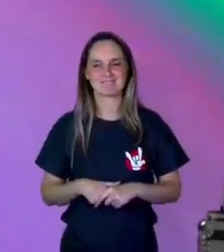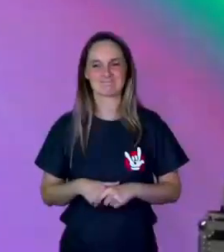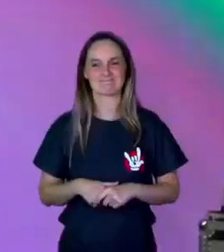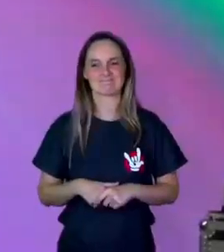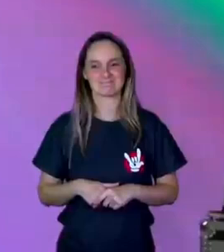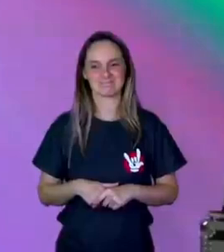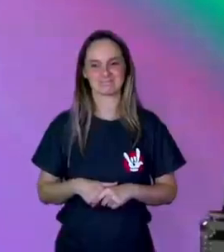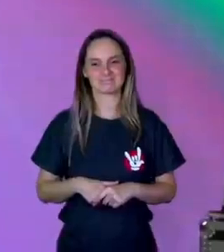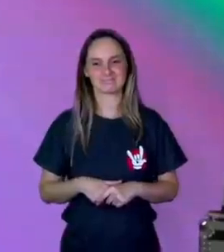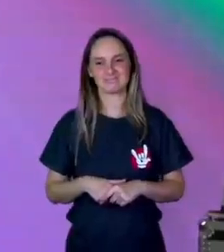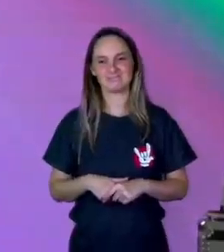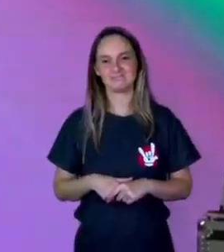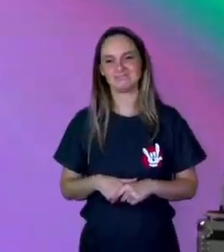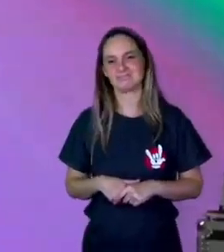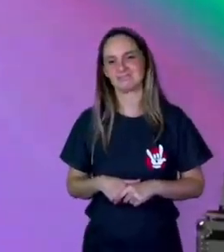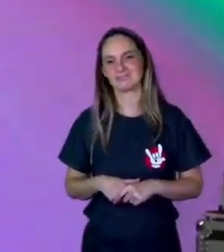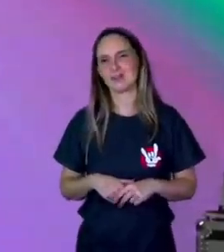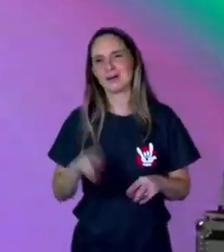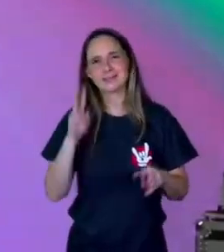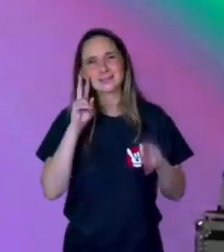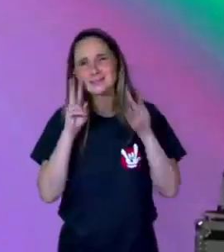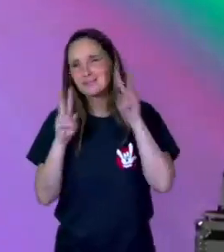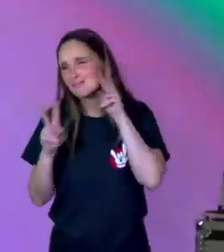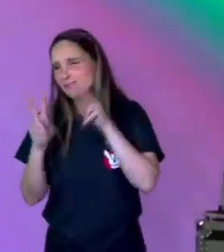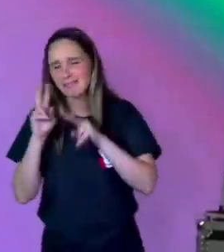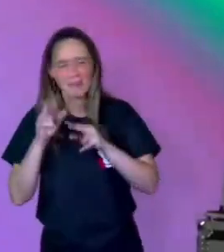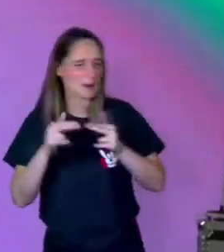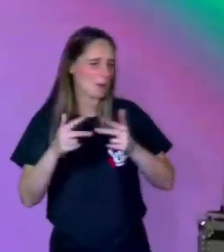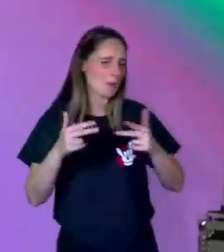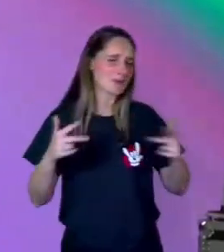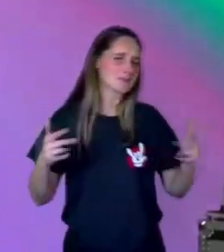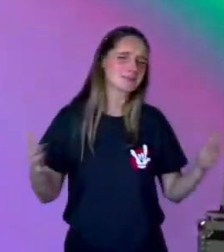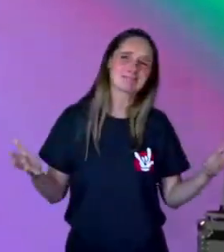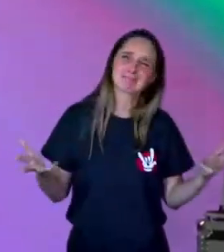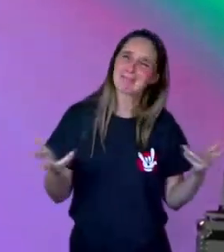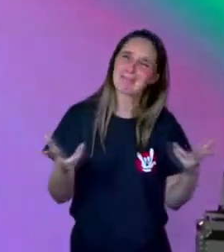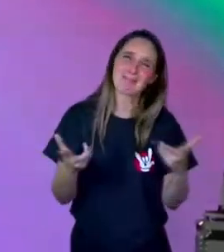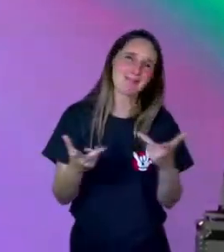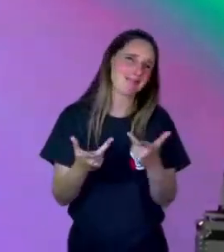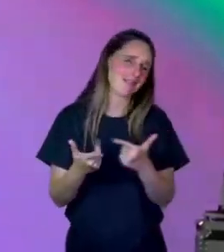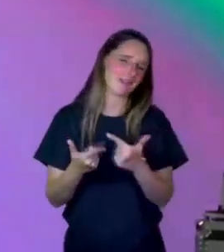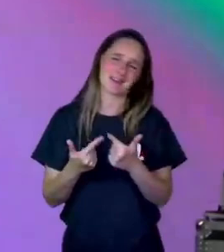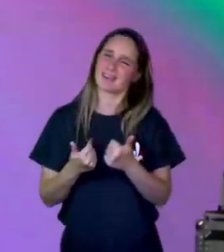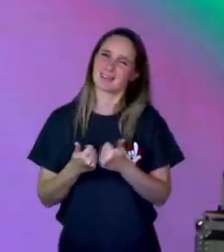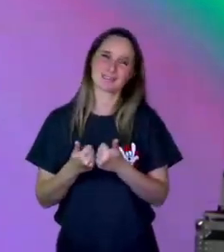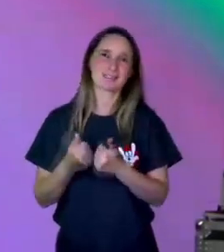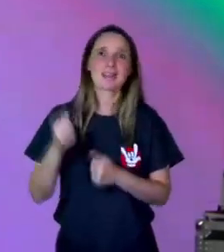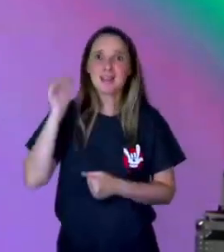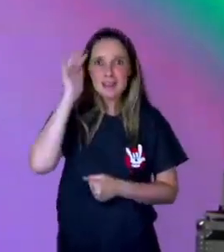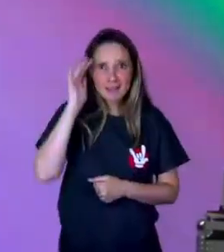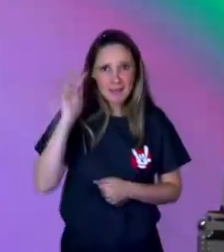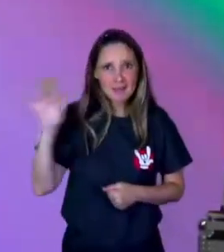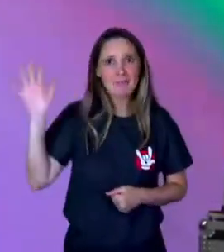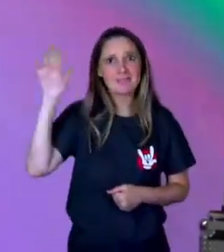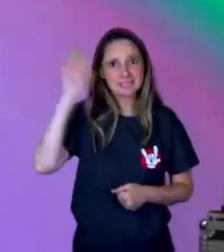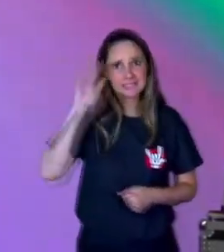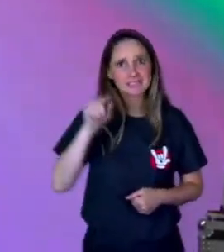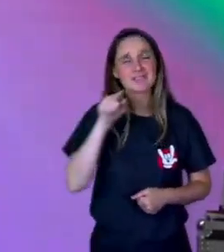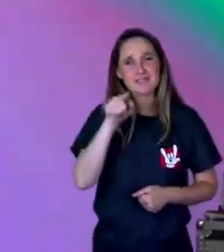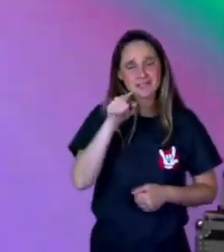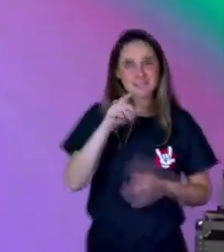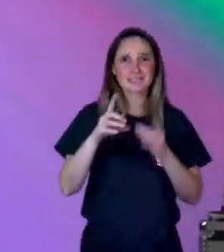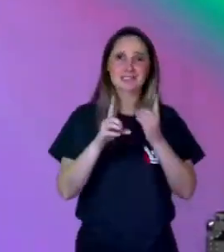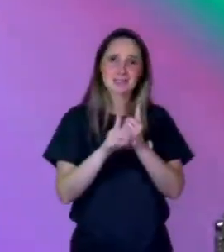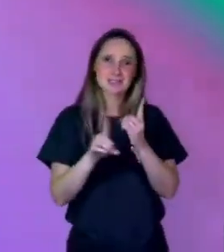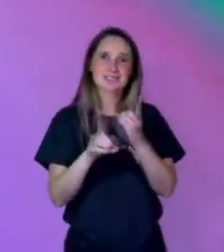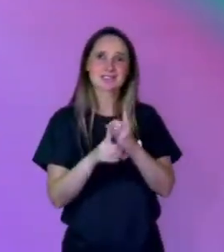Você teria visto tanta coisa fascinante, que eu me coloco no lugar desses homens e só fico pensando: quando é que